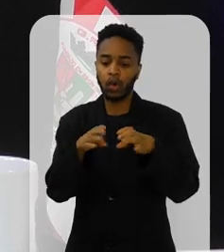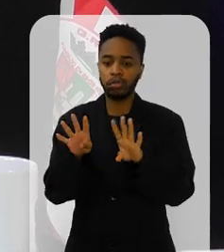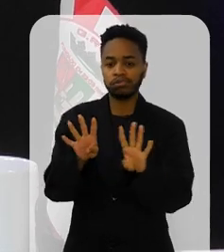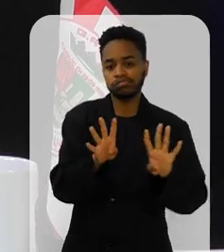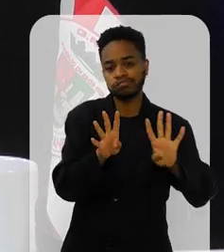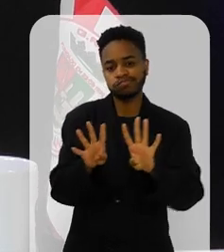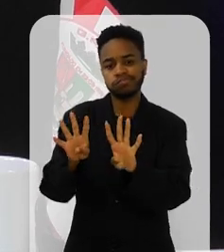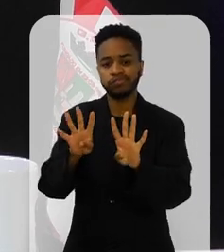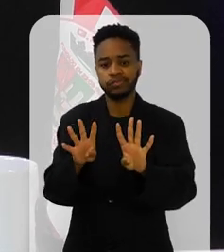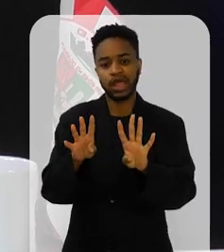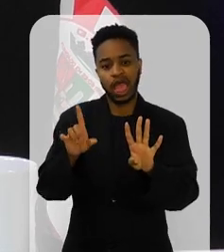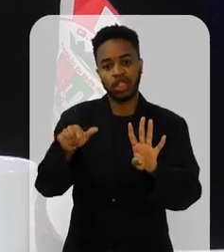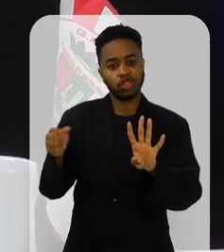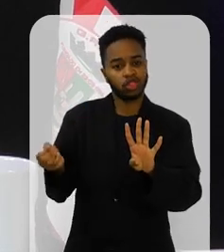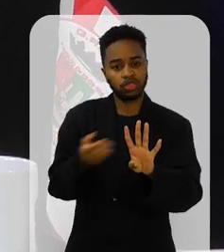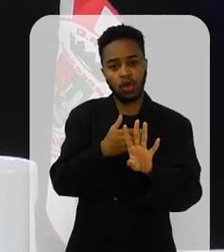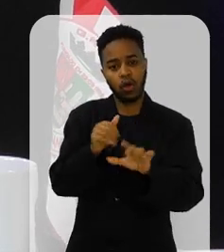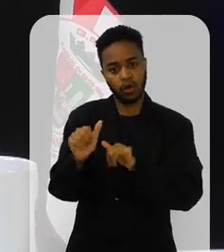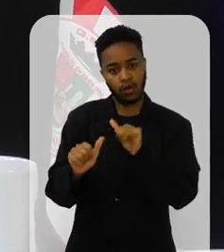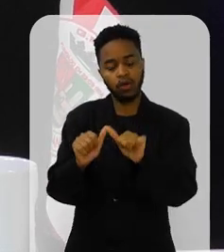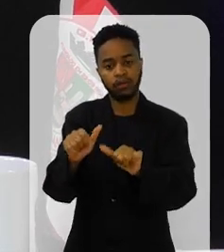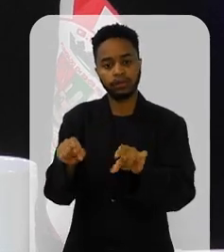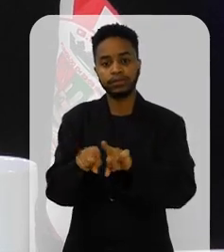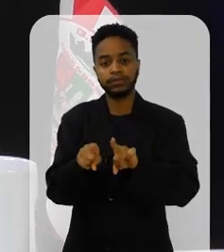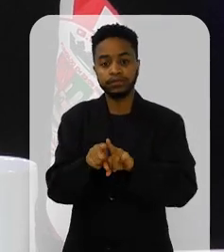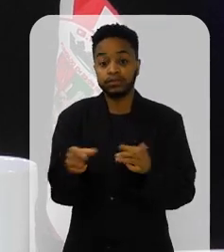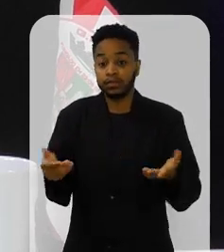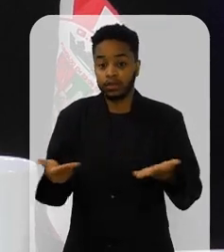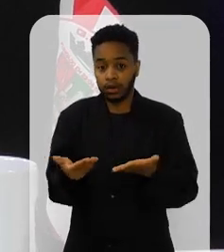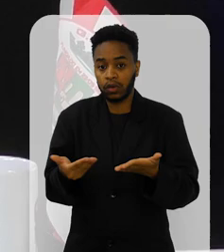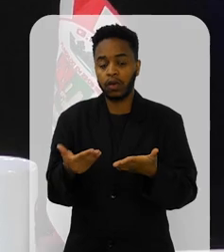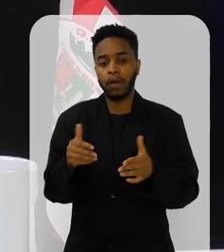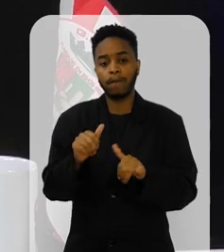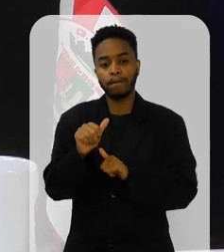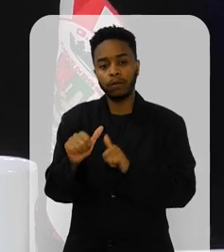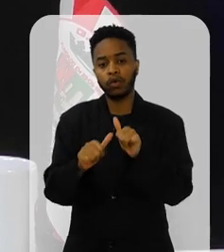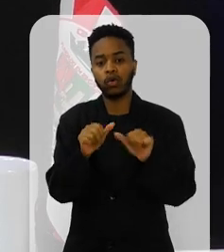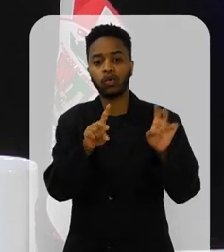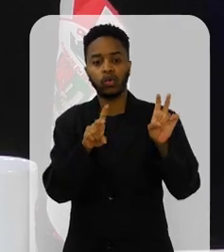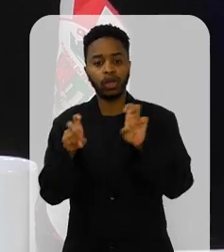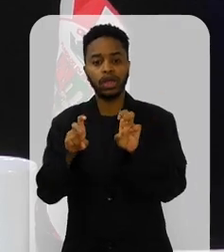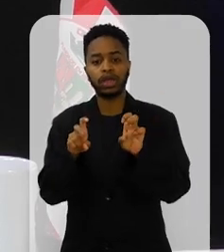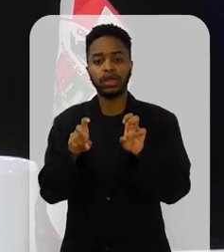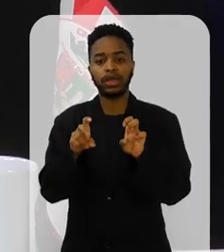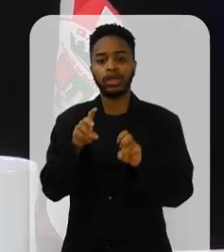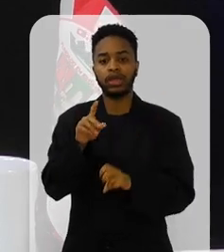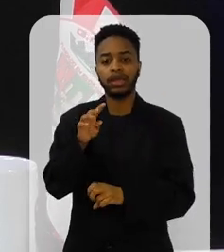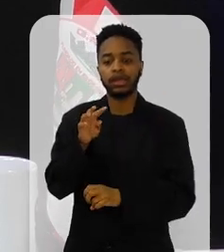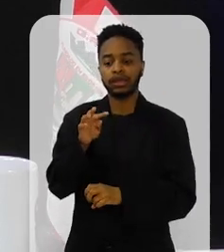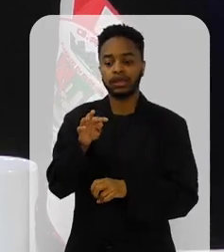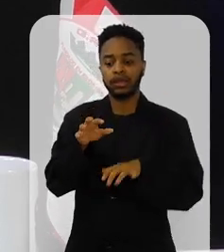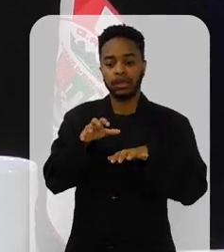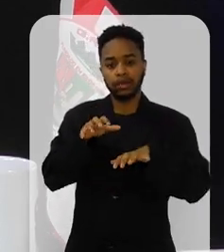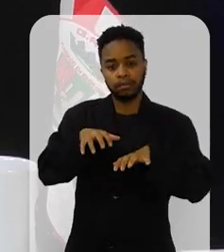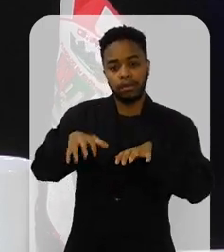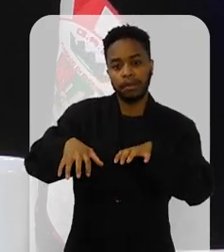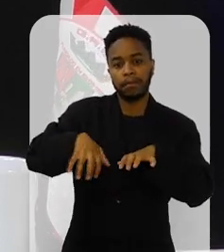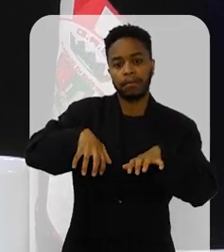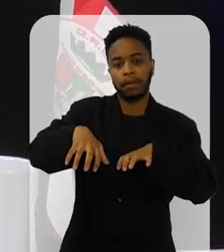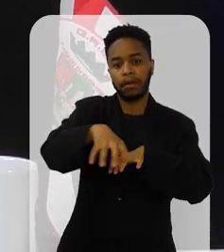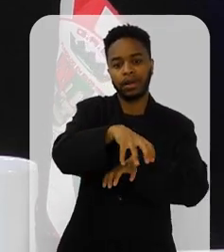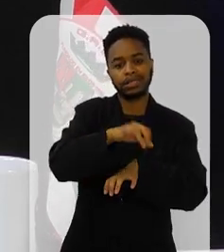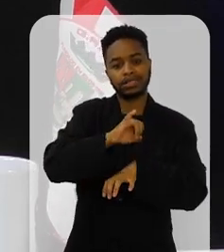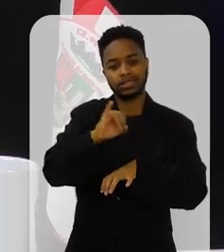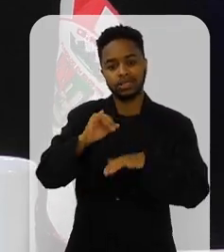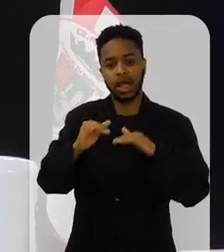frente, elas estão modernas, né? Até agora foi mudada a concepção de tripé, aumenta, tem, não tem, né? Para o